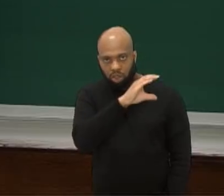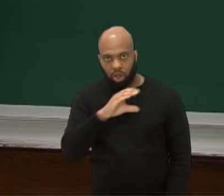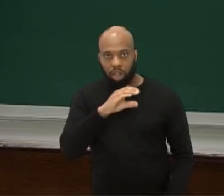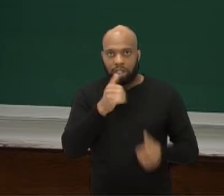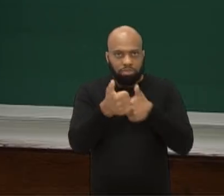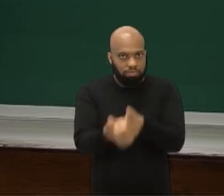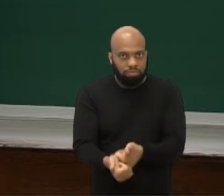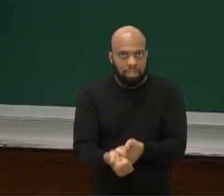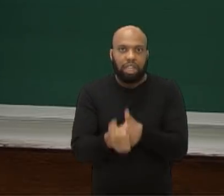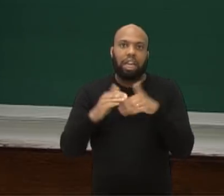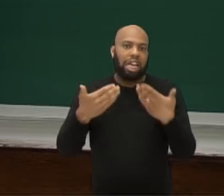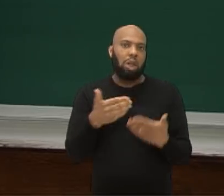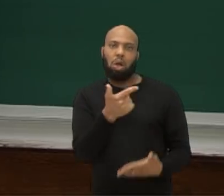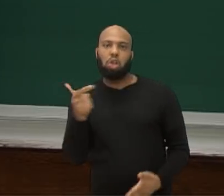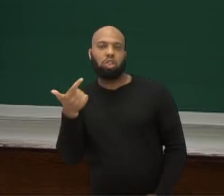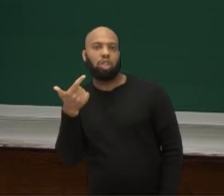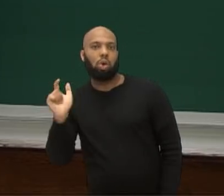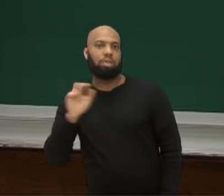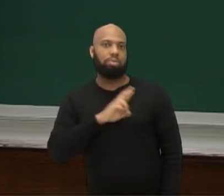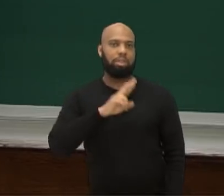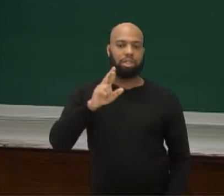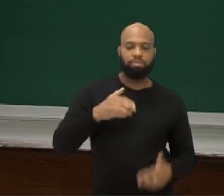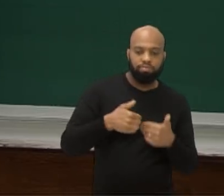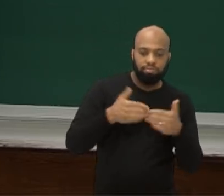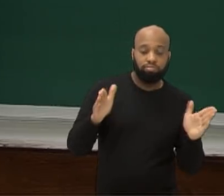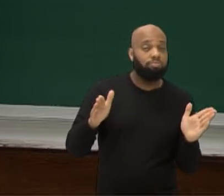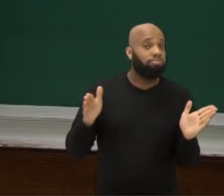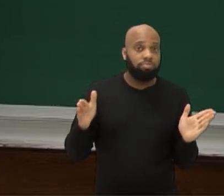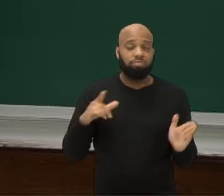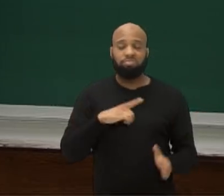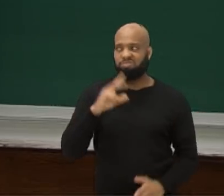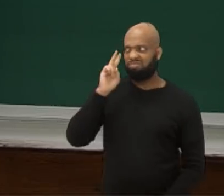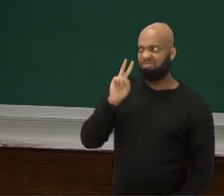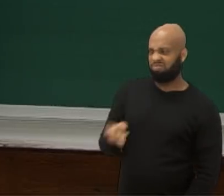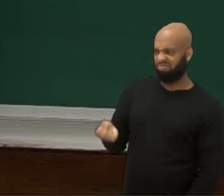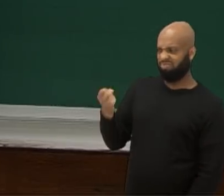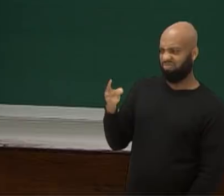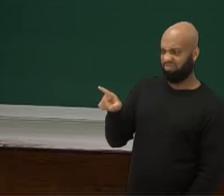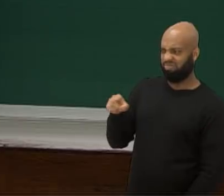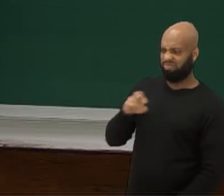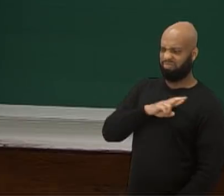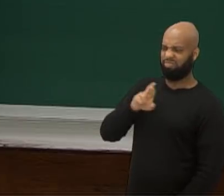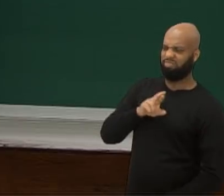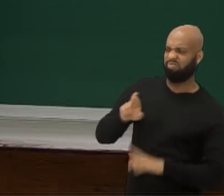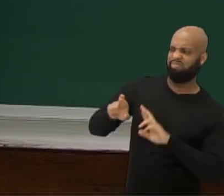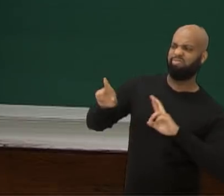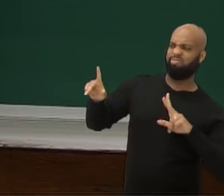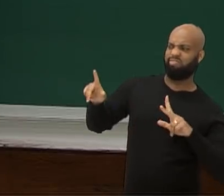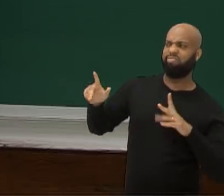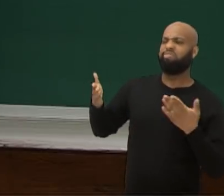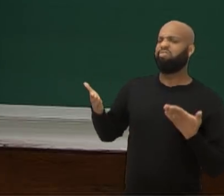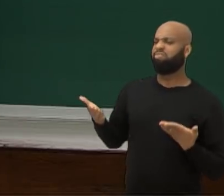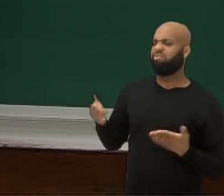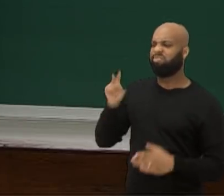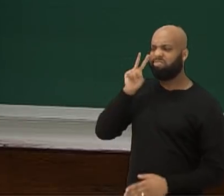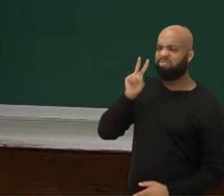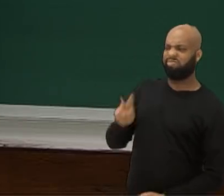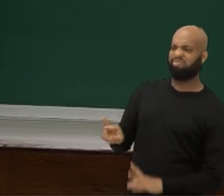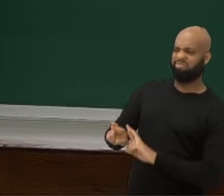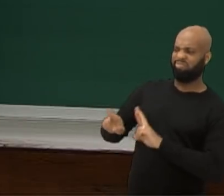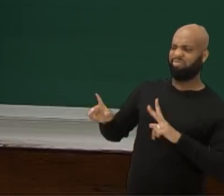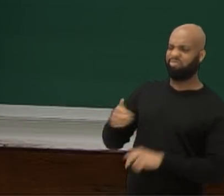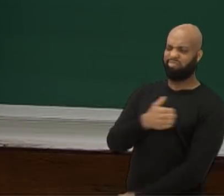por não ter outra religião que pudesse ser aberta ao público, olhava com um certo olhar